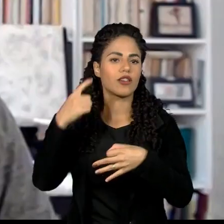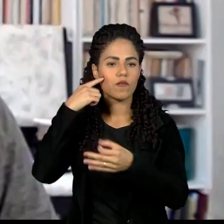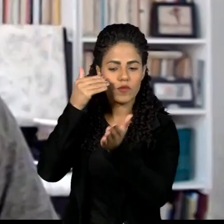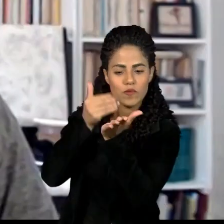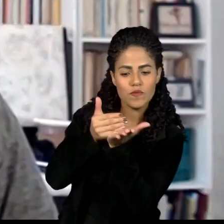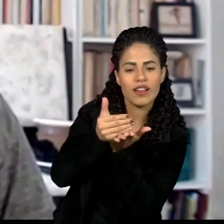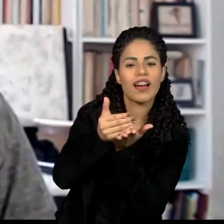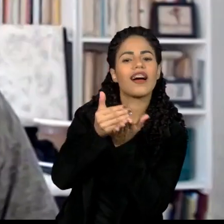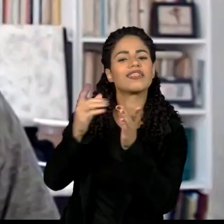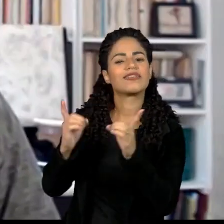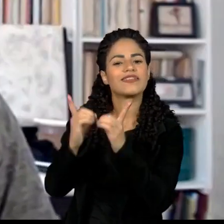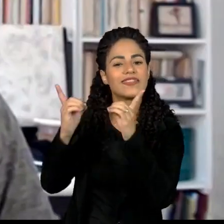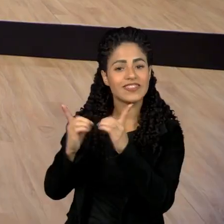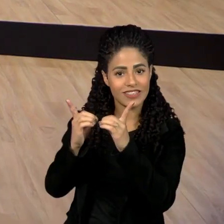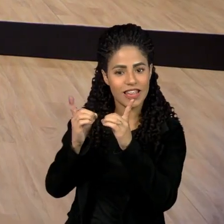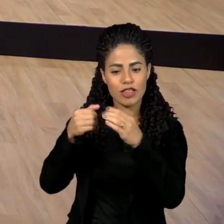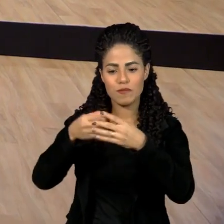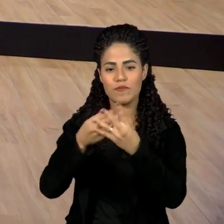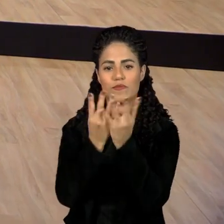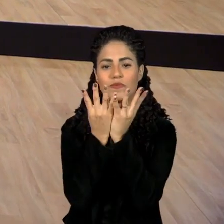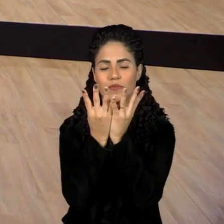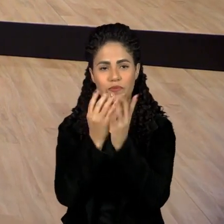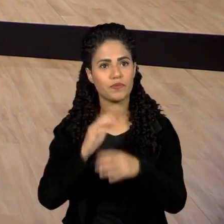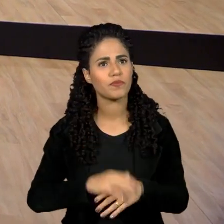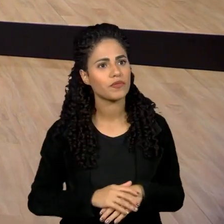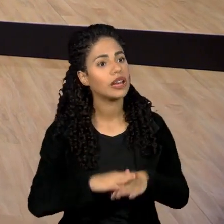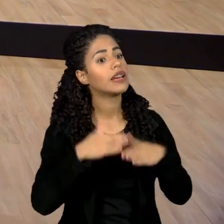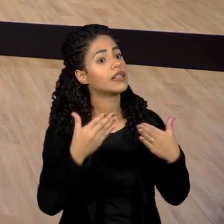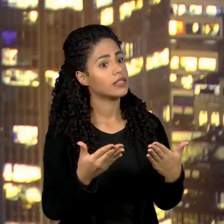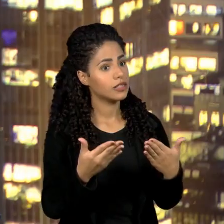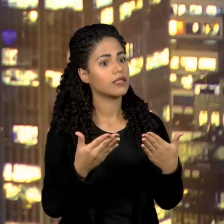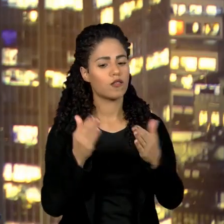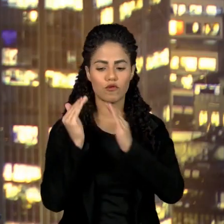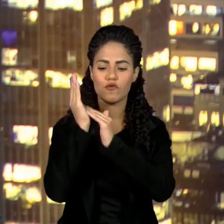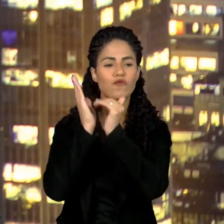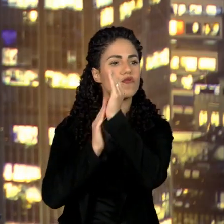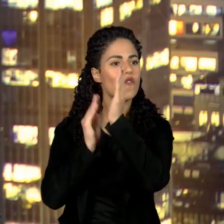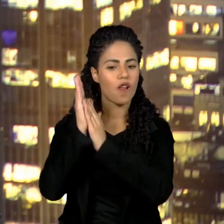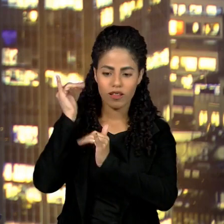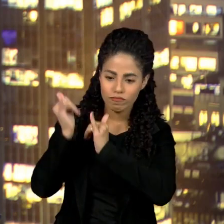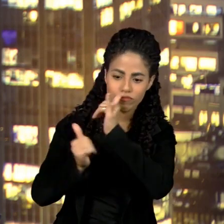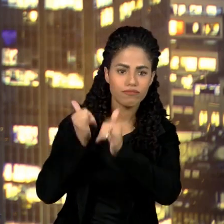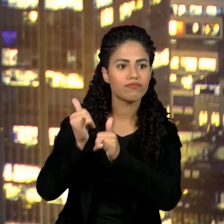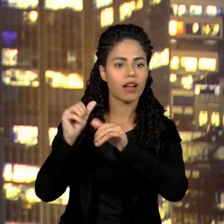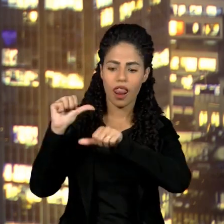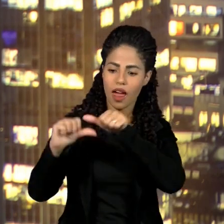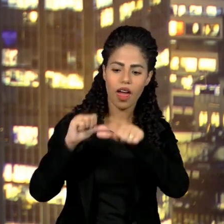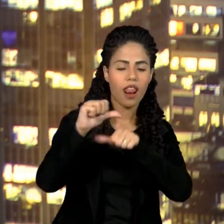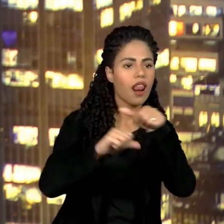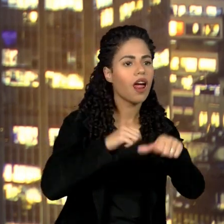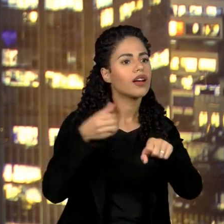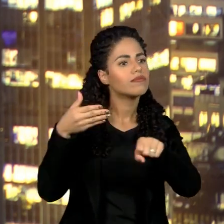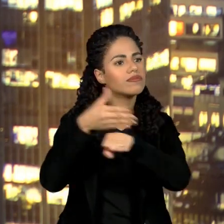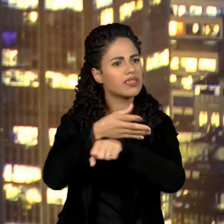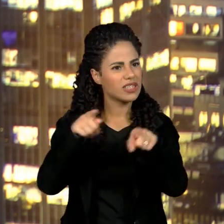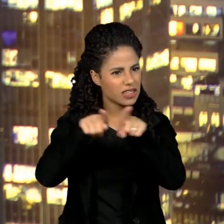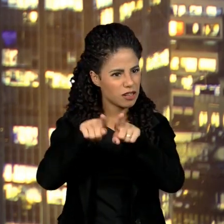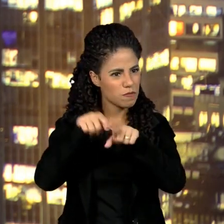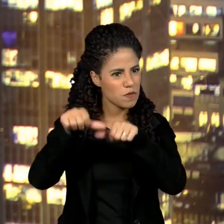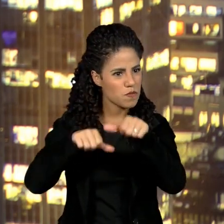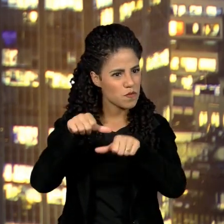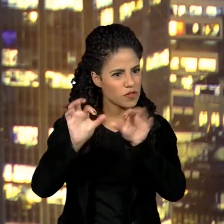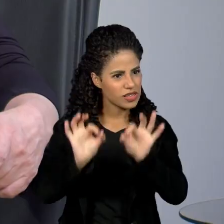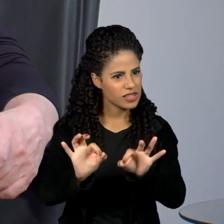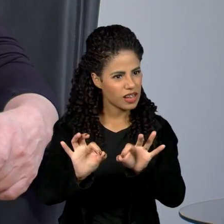dessa dinâmica de baralho. Quer dizer, o folclore ele se modifica e as formas de acessá-lo também, não é,